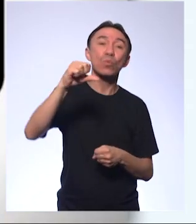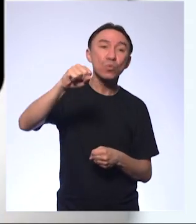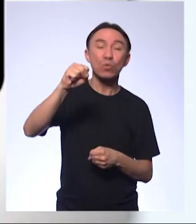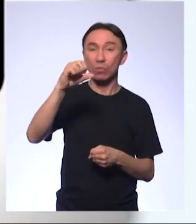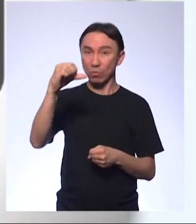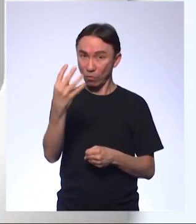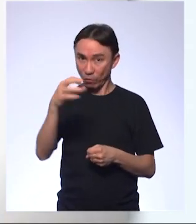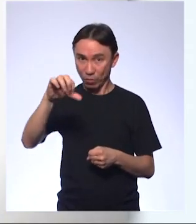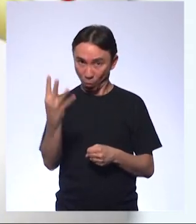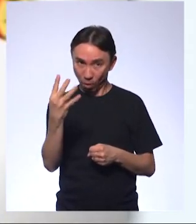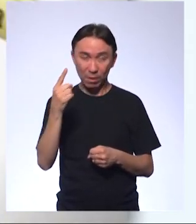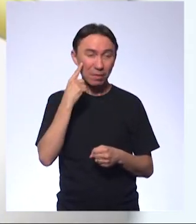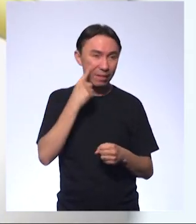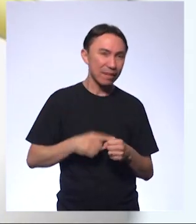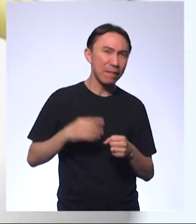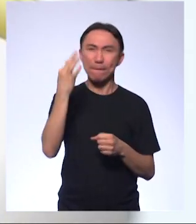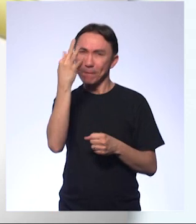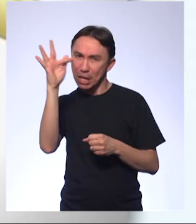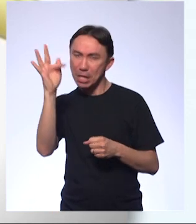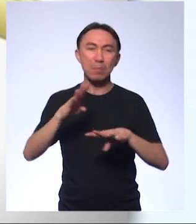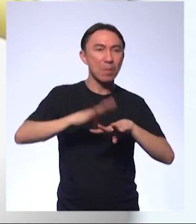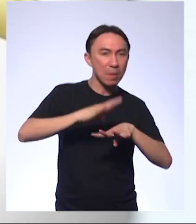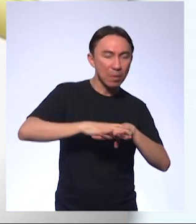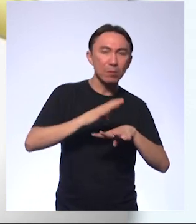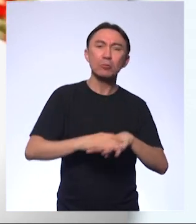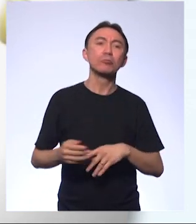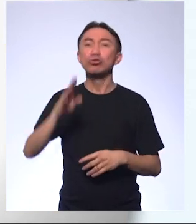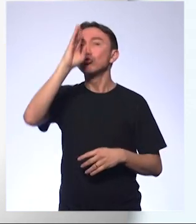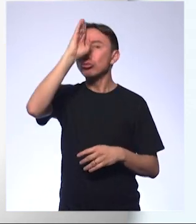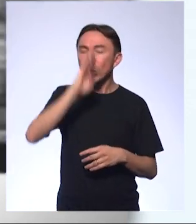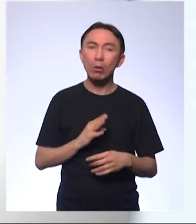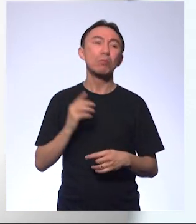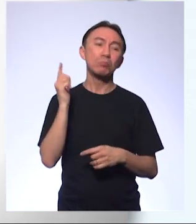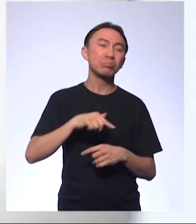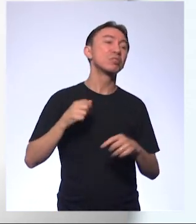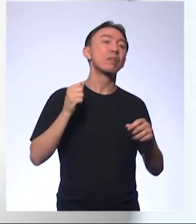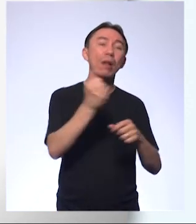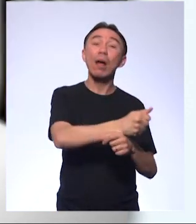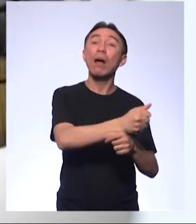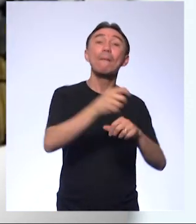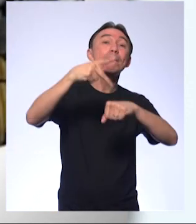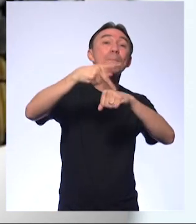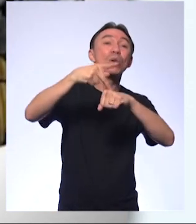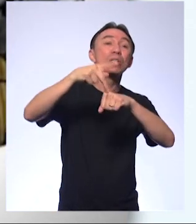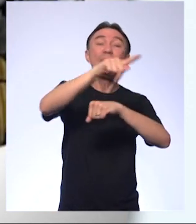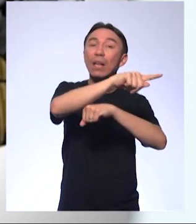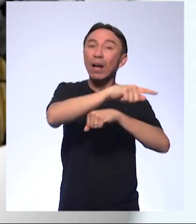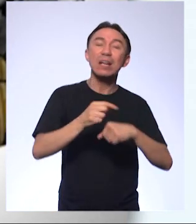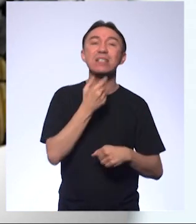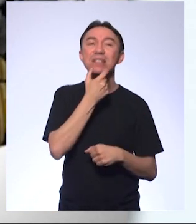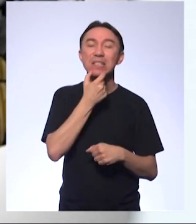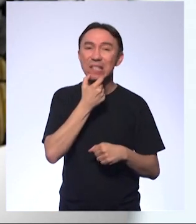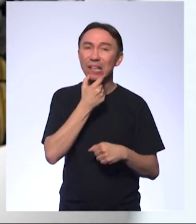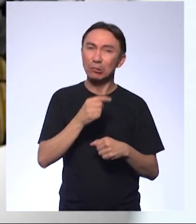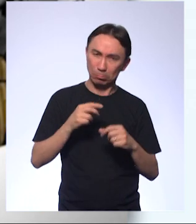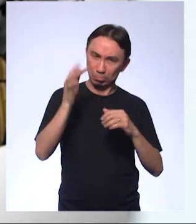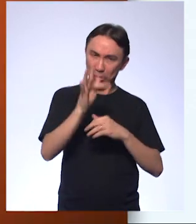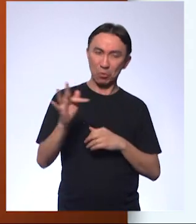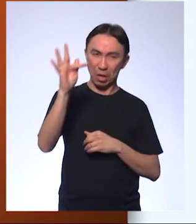brilhante que cruzou o caminho de Thomson. Seu nome era Ernest Rutherford. De origem neozelandesa, Rutherford havia se destacado nos